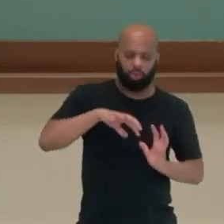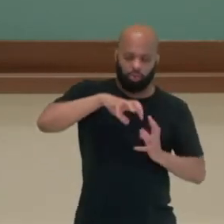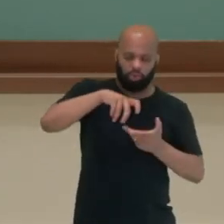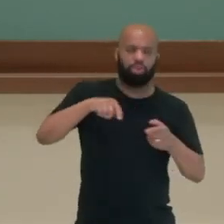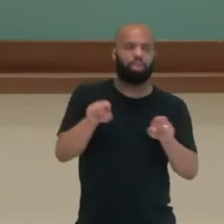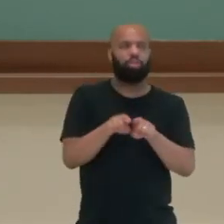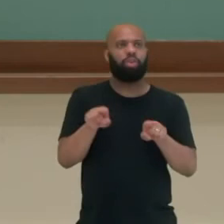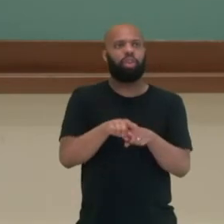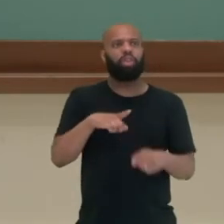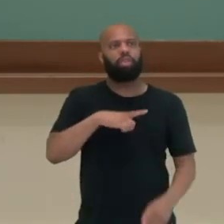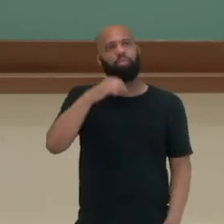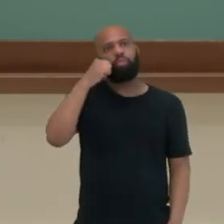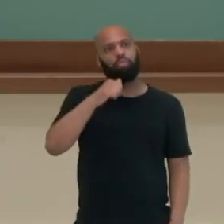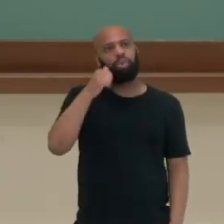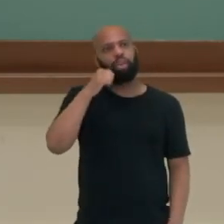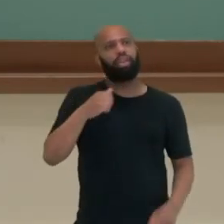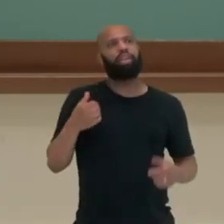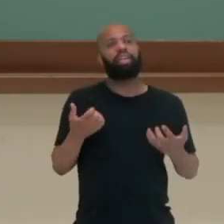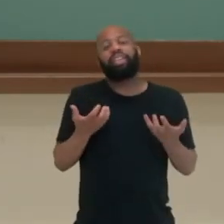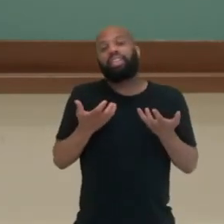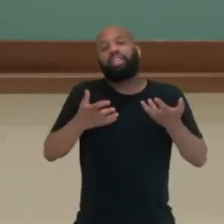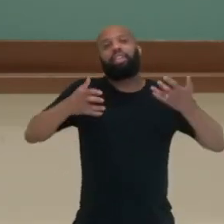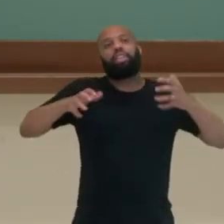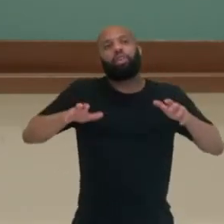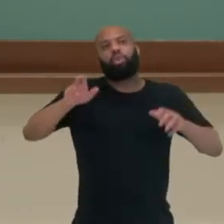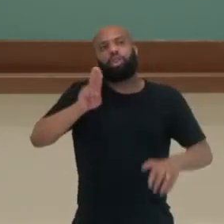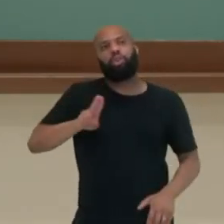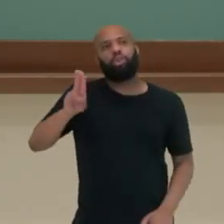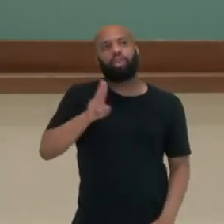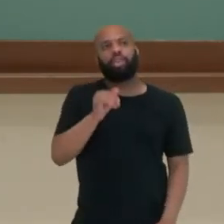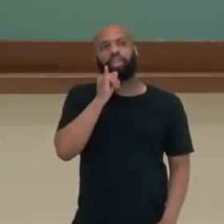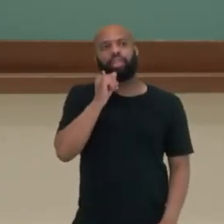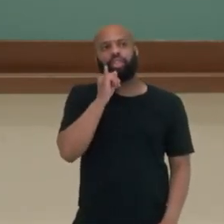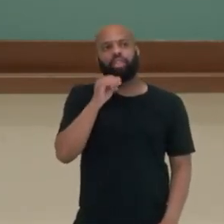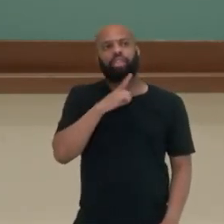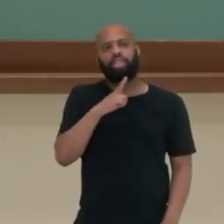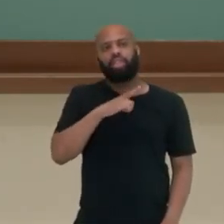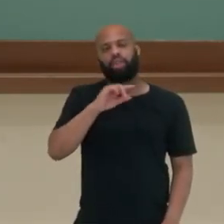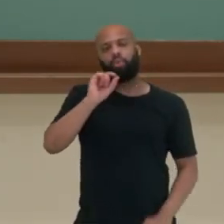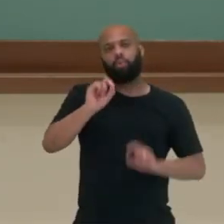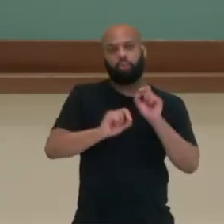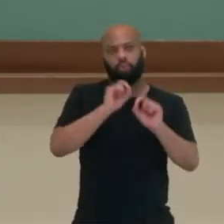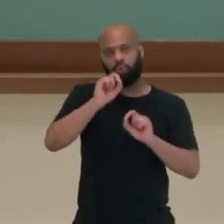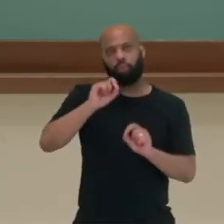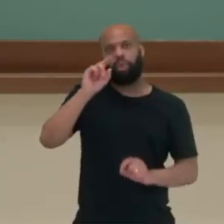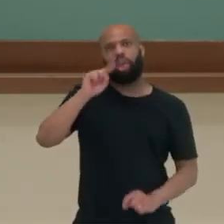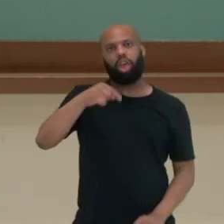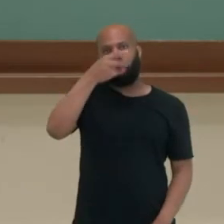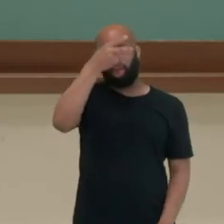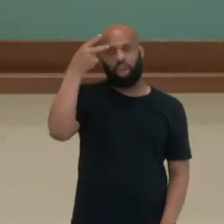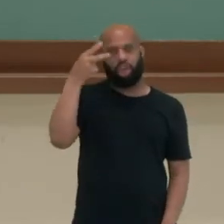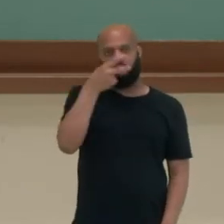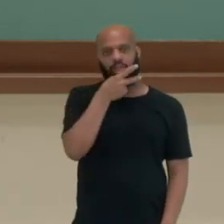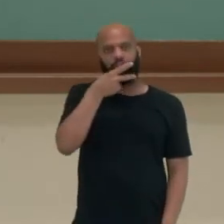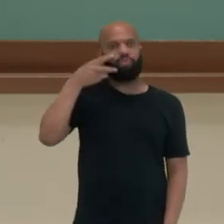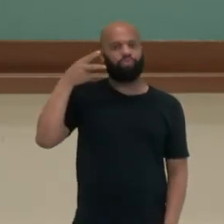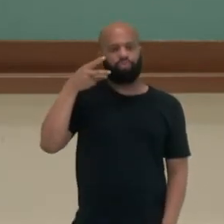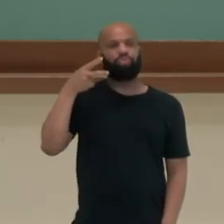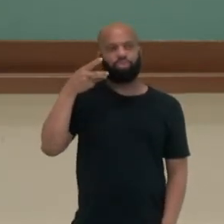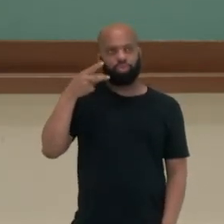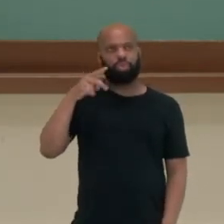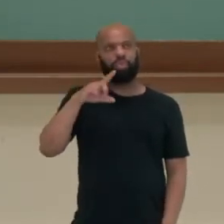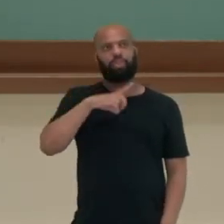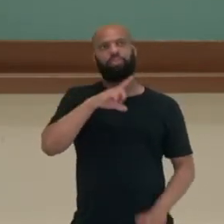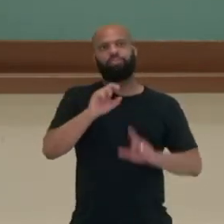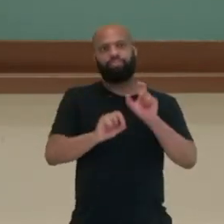mulheres que não querem, por exemplo, se recusaram a usar o biquíni para jogar e aí colocaram shorts e foram